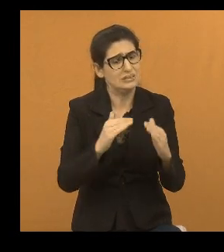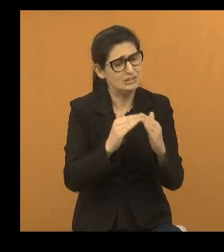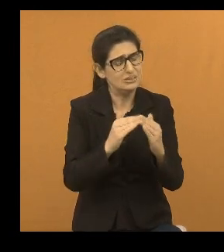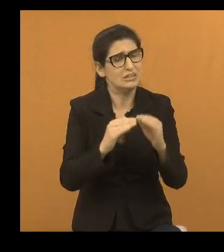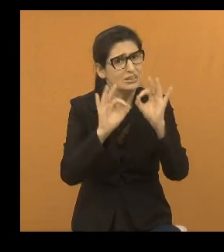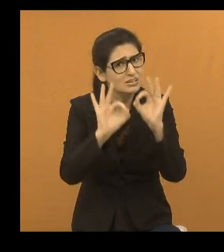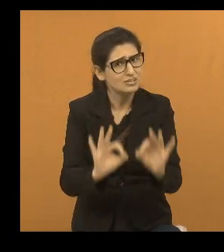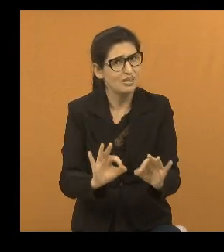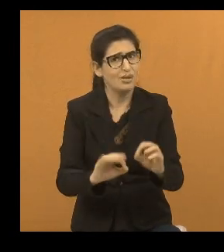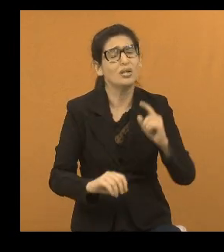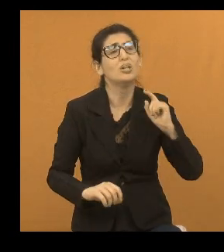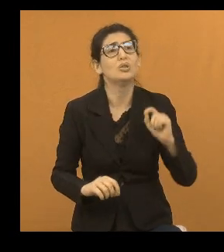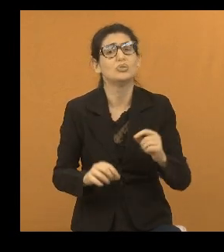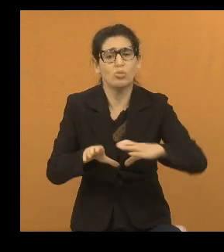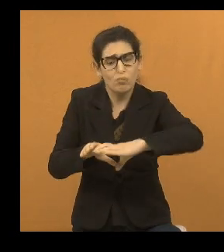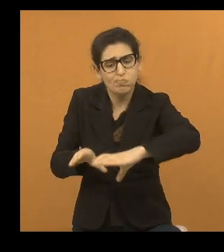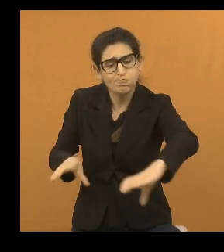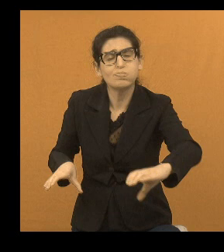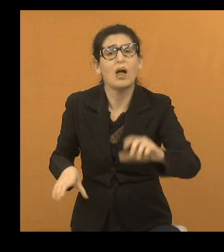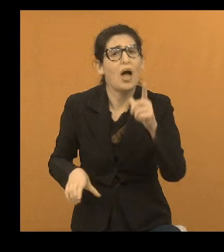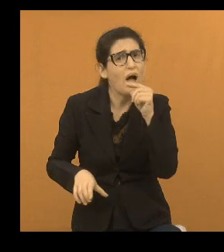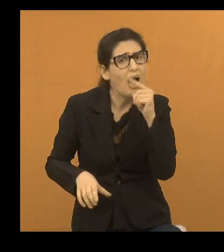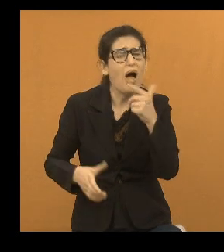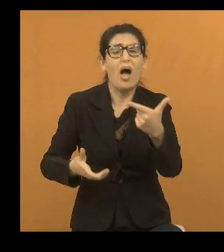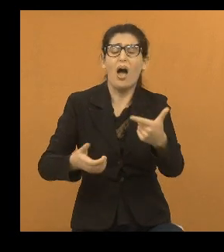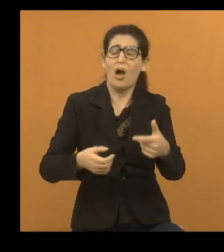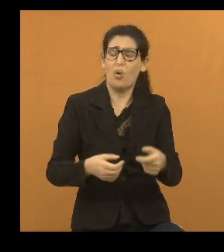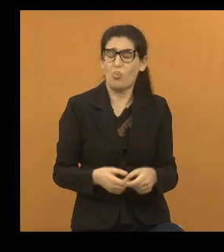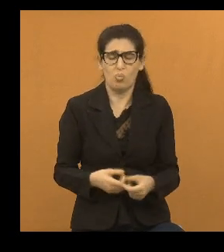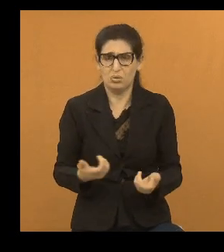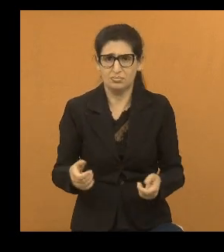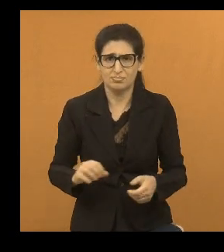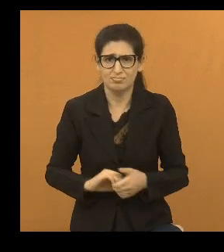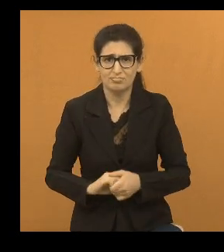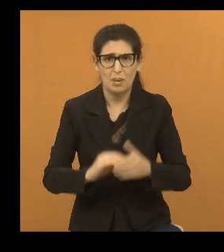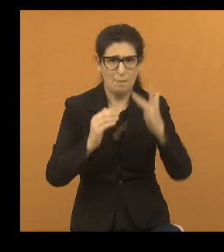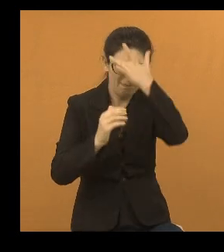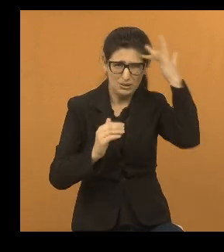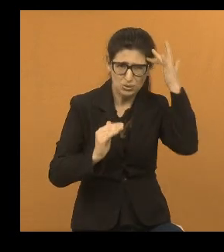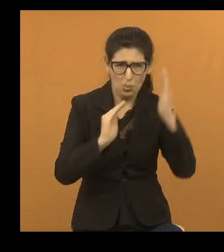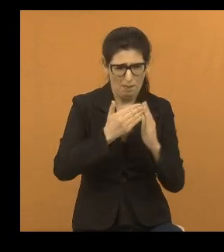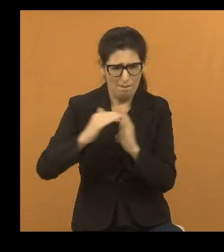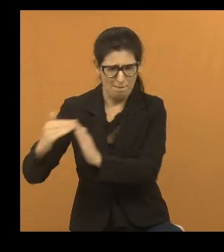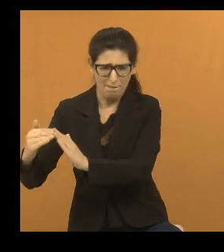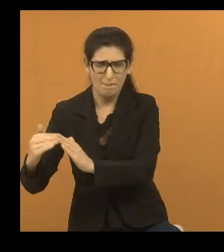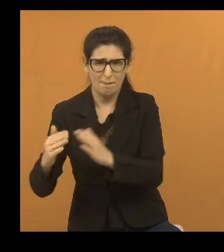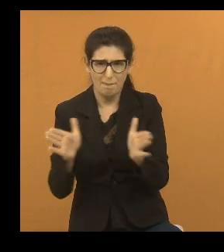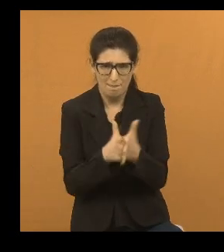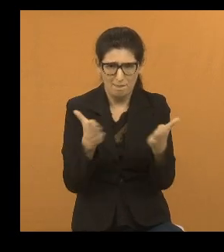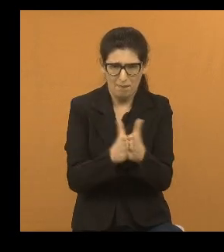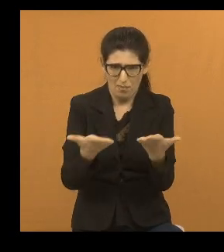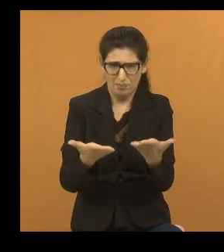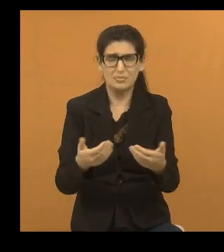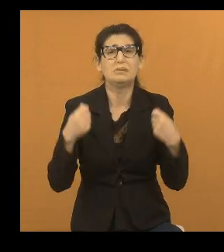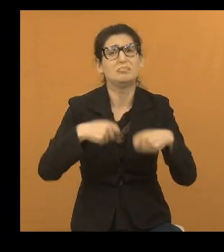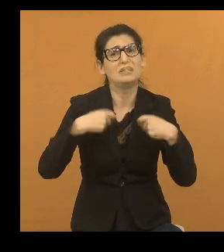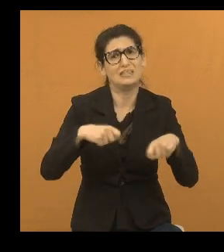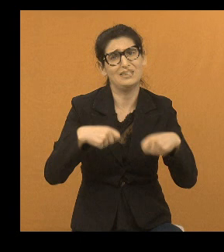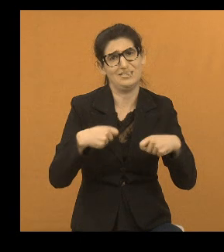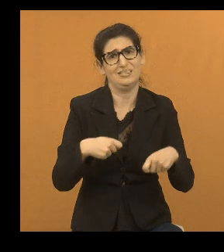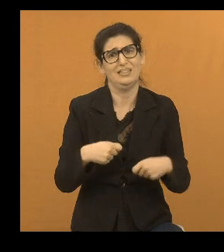saneamento básico e infraestrutura. A solução para esse caso foi estabelecer políticas